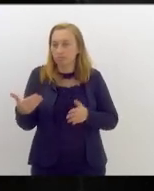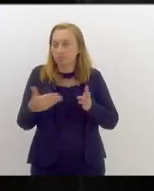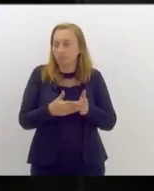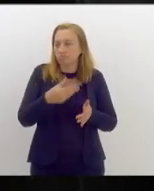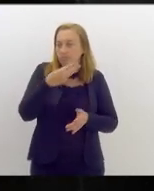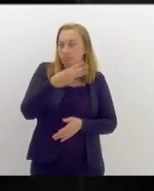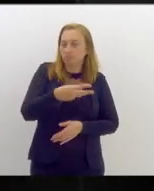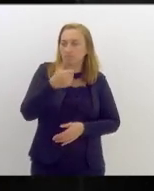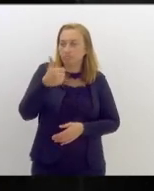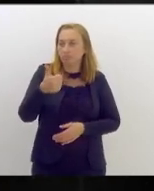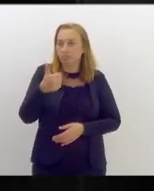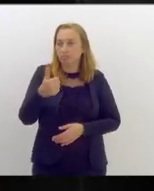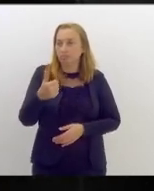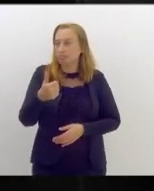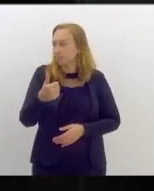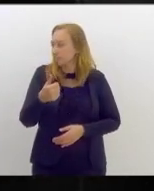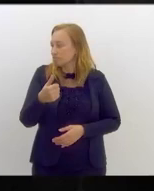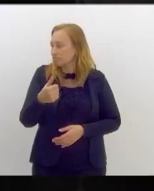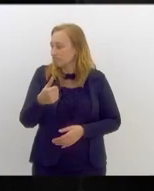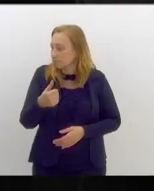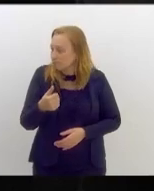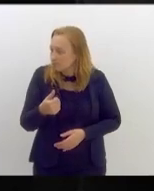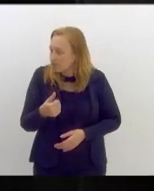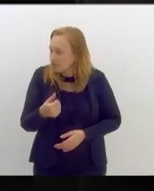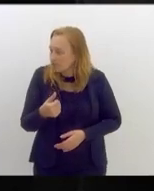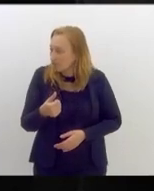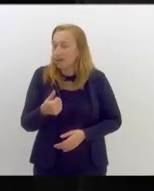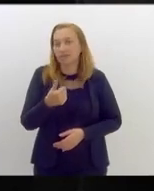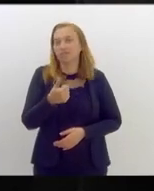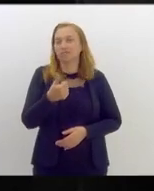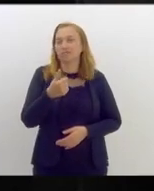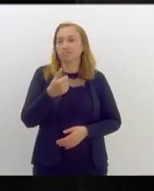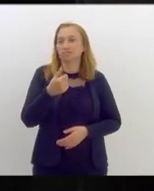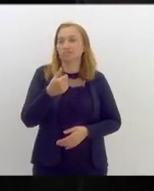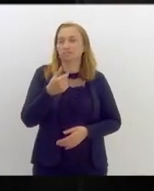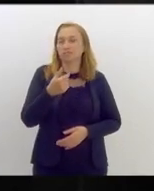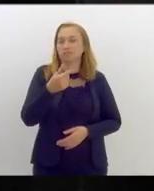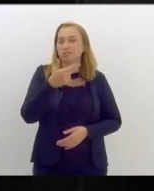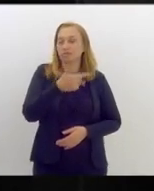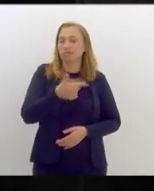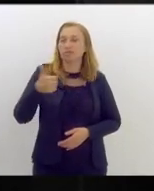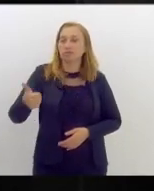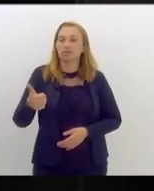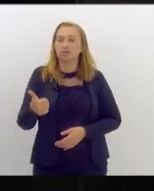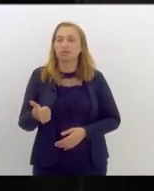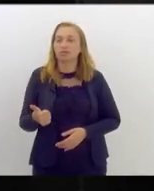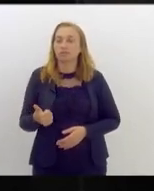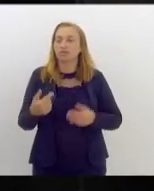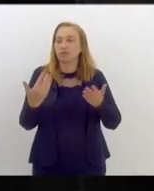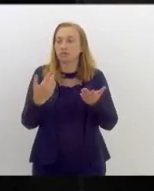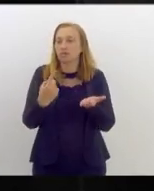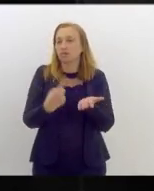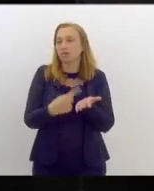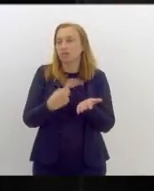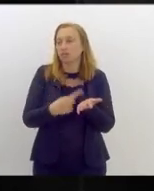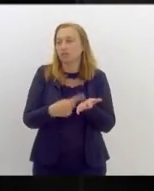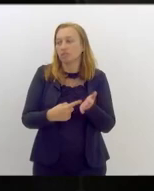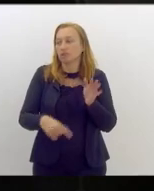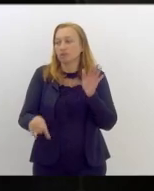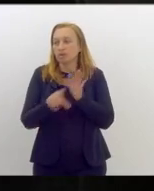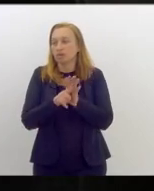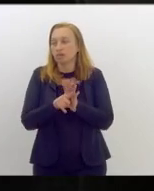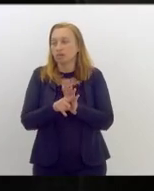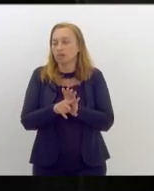31 de Dezembro de 21 mas apenas anteriores a esse período que no acordo que nós fizemos aqui para botar uma lei a gente